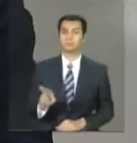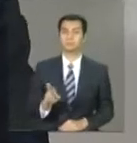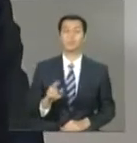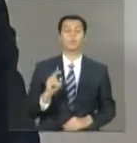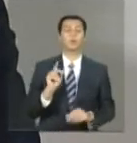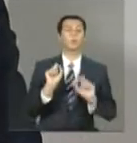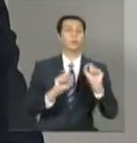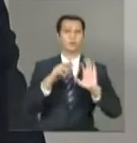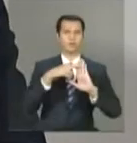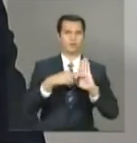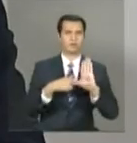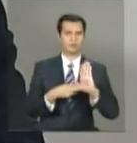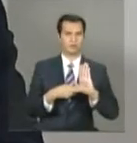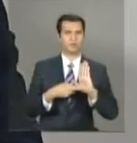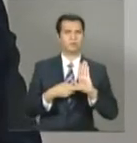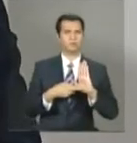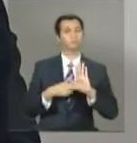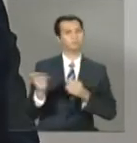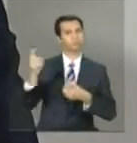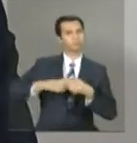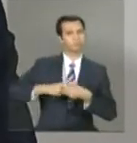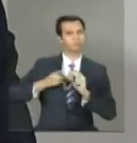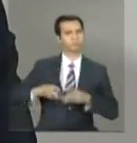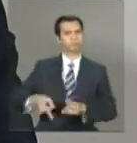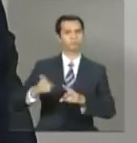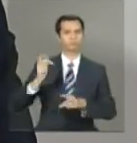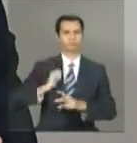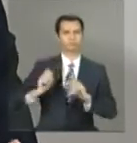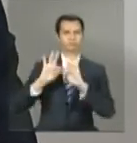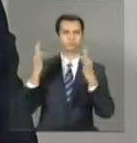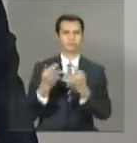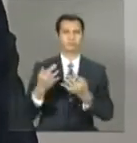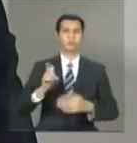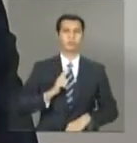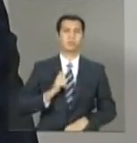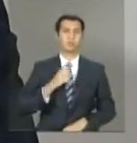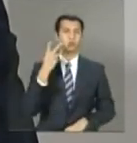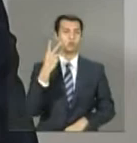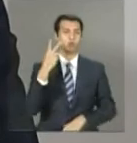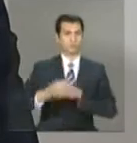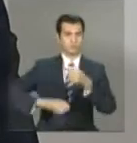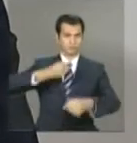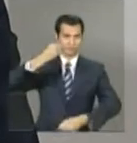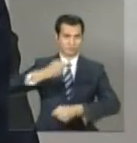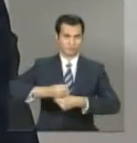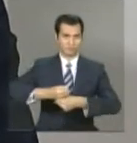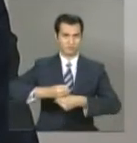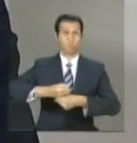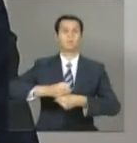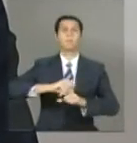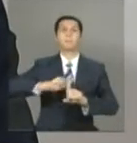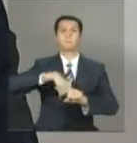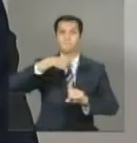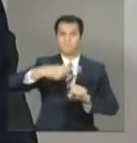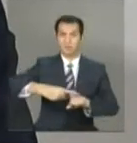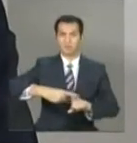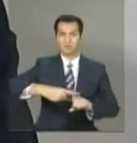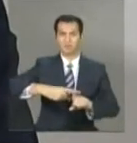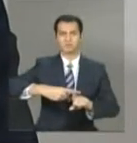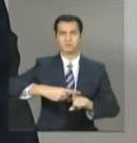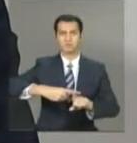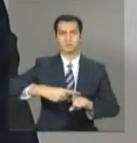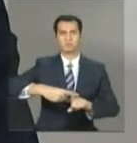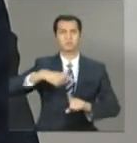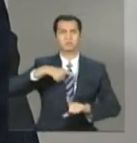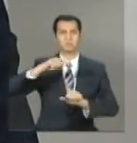de permanência, ela diz que no período de validade do cadastro, que são 2 anos, mais o período